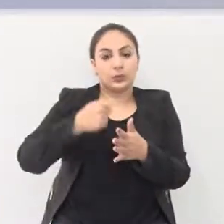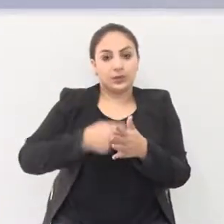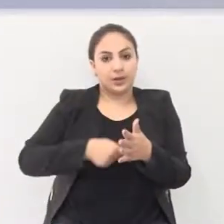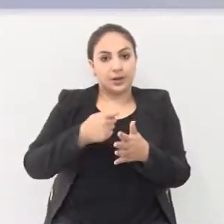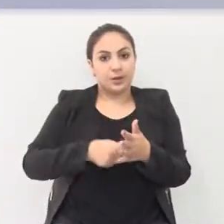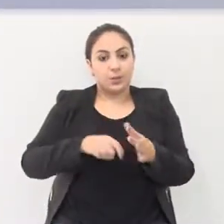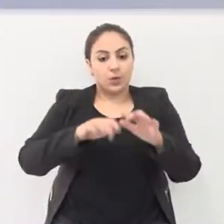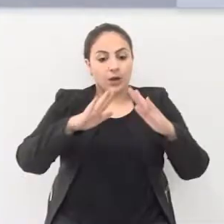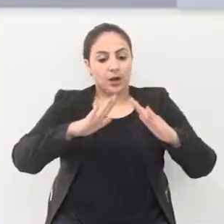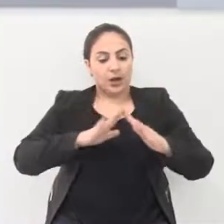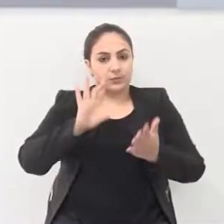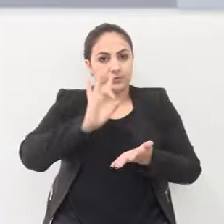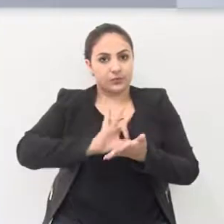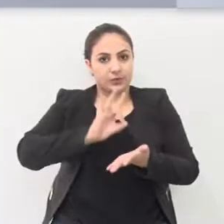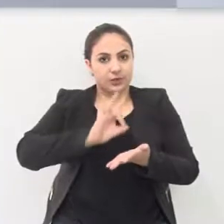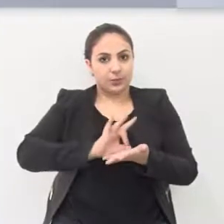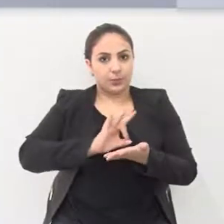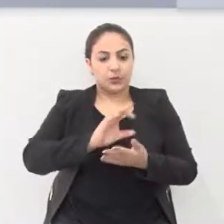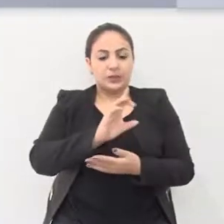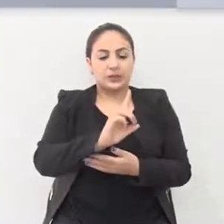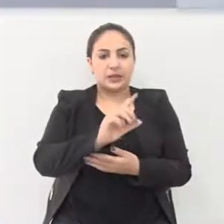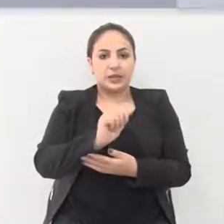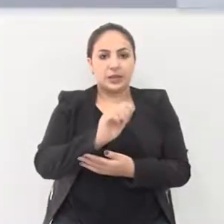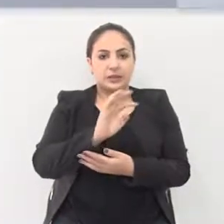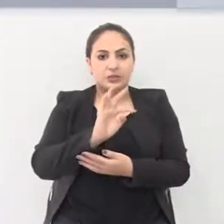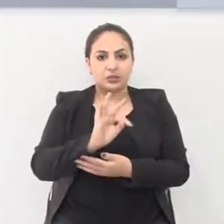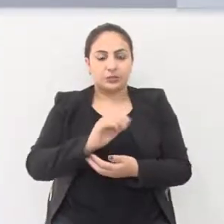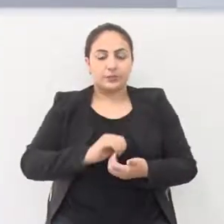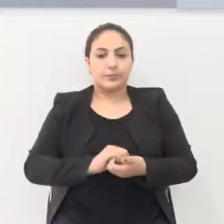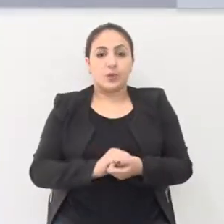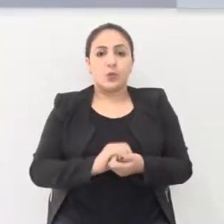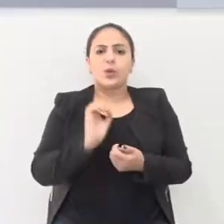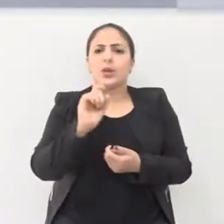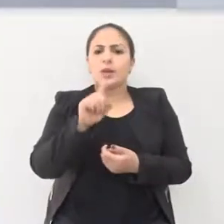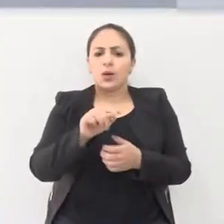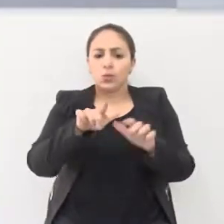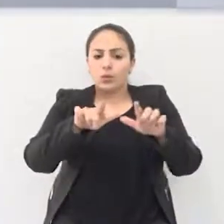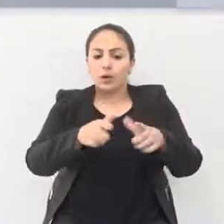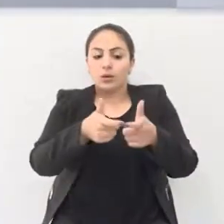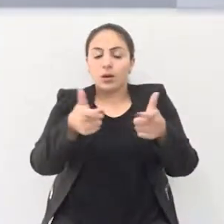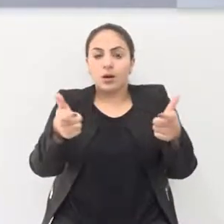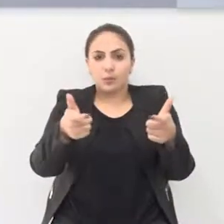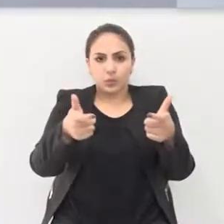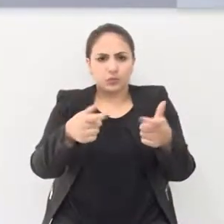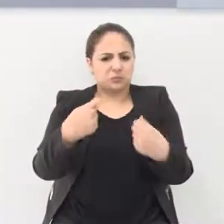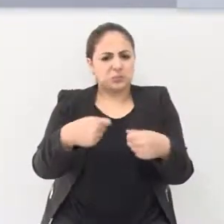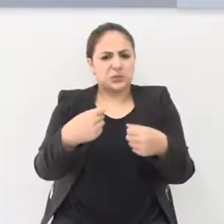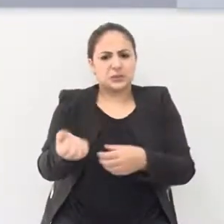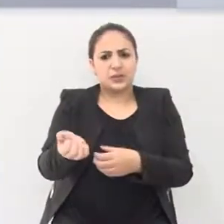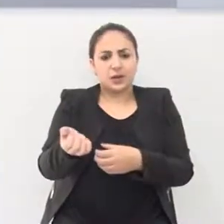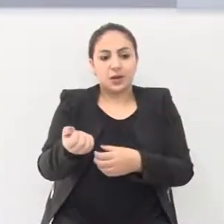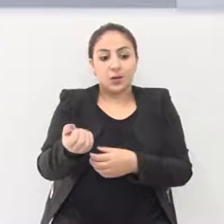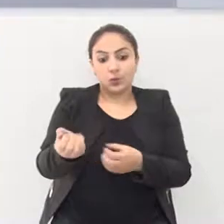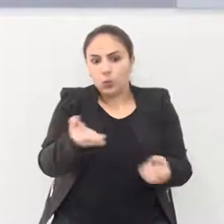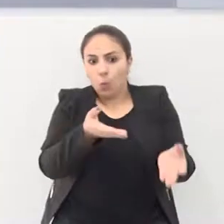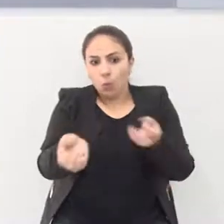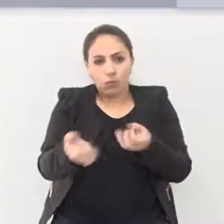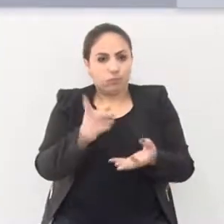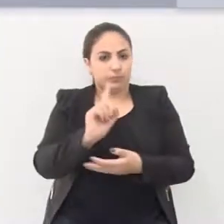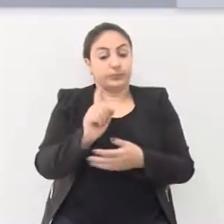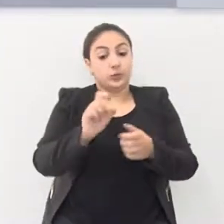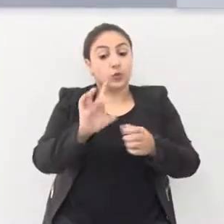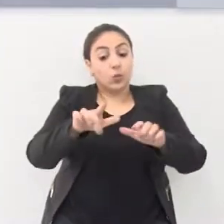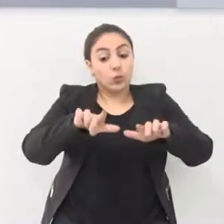definitiva para o DAT. O que seria essa sede? Um espaço amplo, não precisa ser com instalações modernas, mas